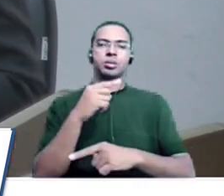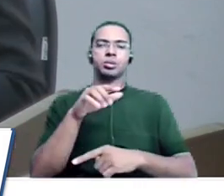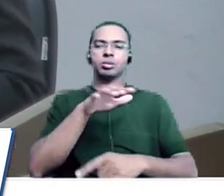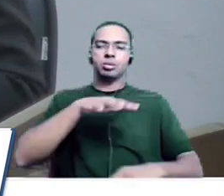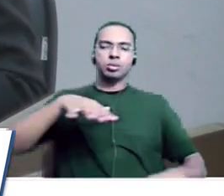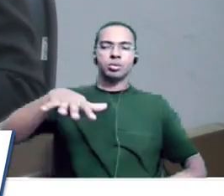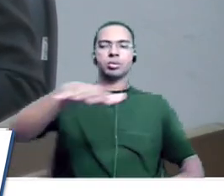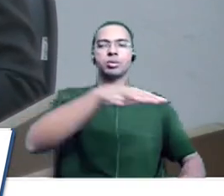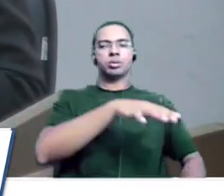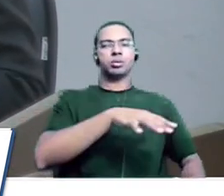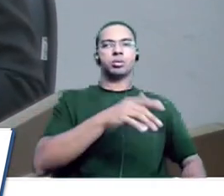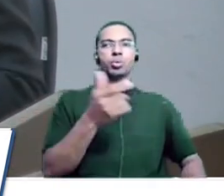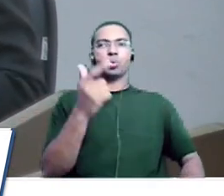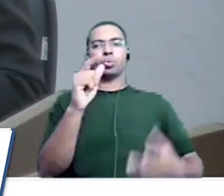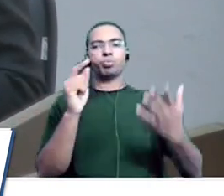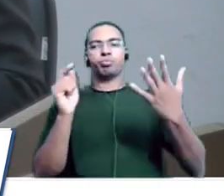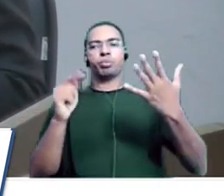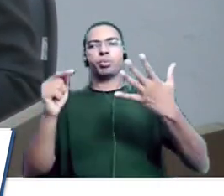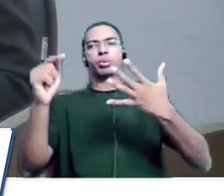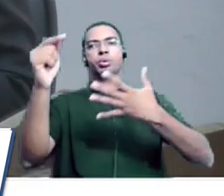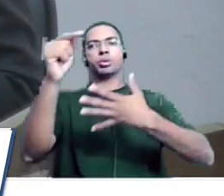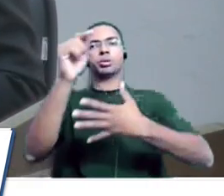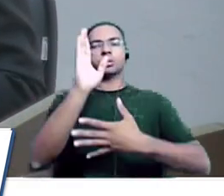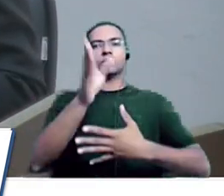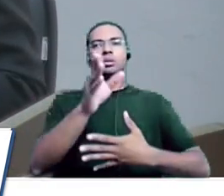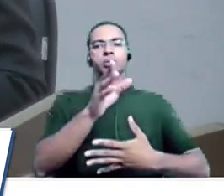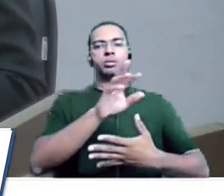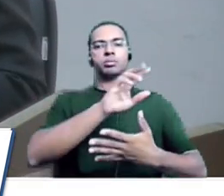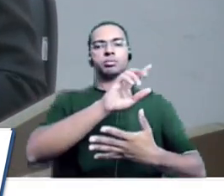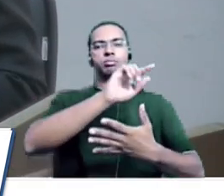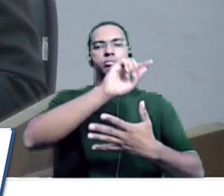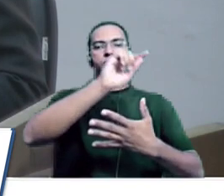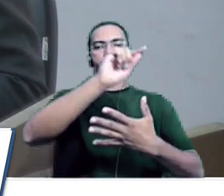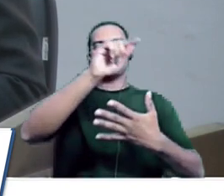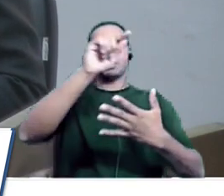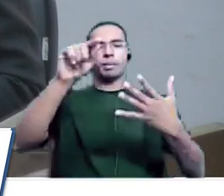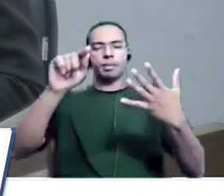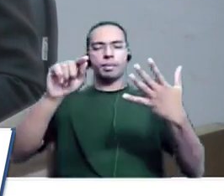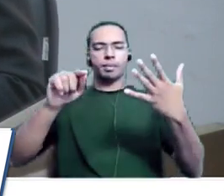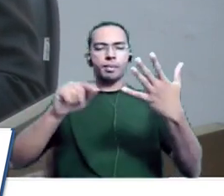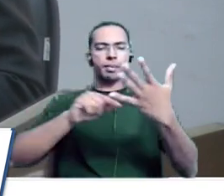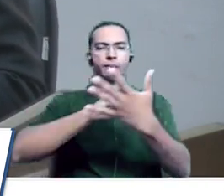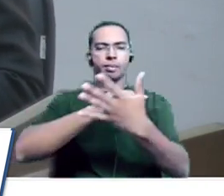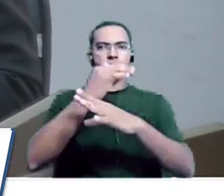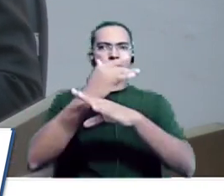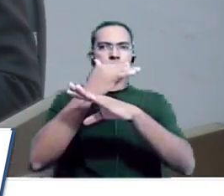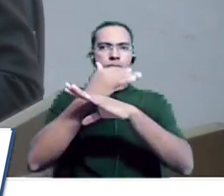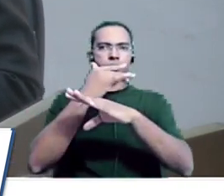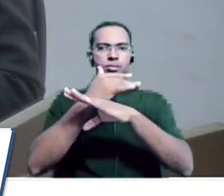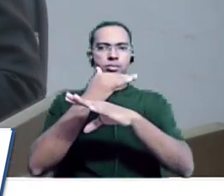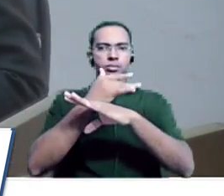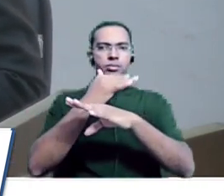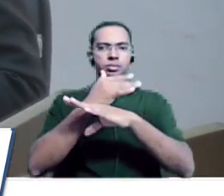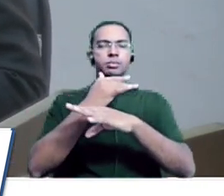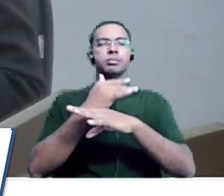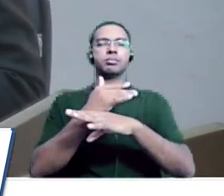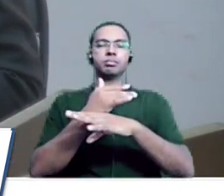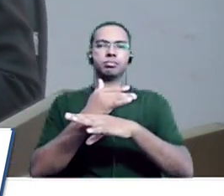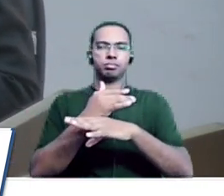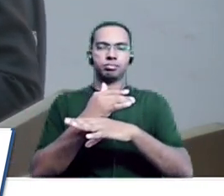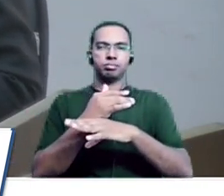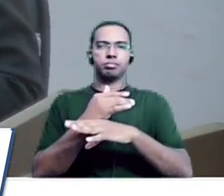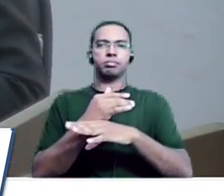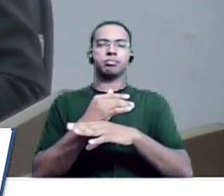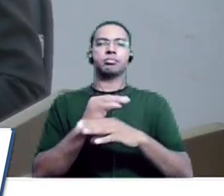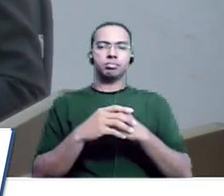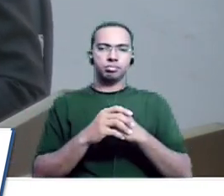todas essas outras que eu citei, como Araraquara, Barretos, Bebedouro, Ribeirão Preto, São Carlos, São Joaquim e Sertãozinho. São